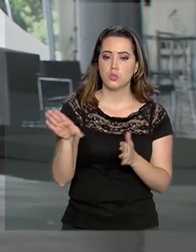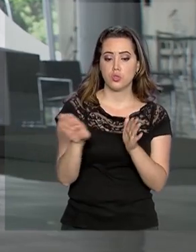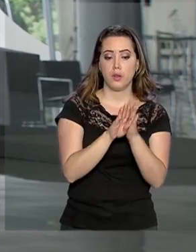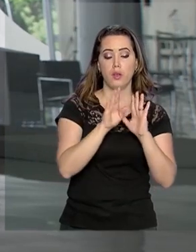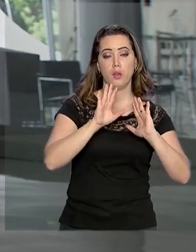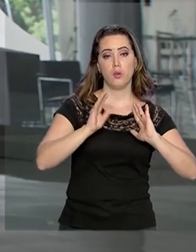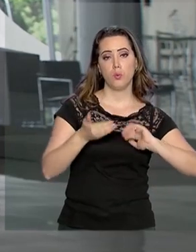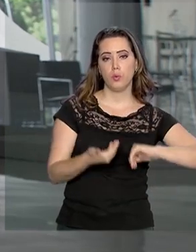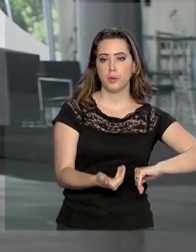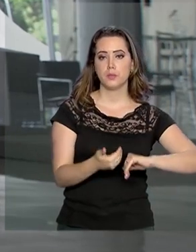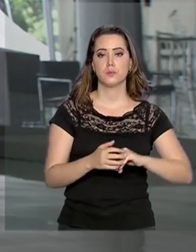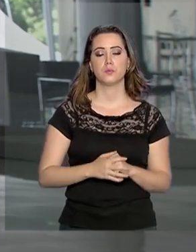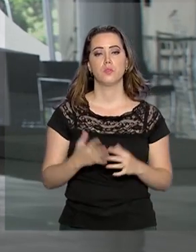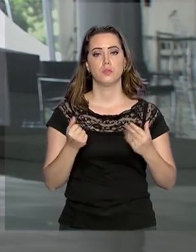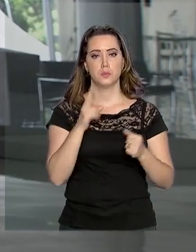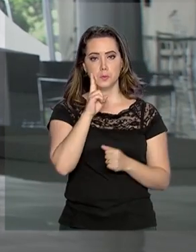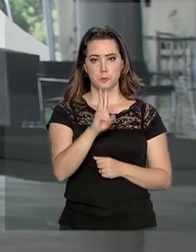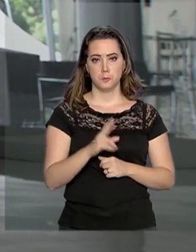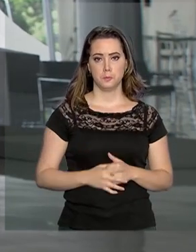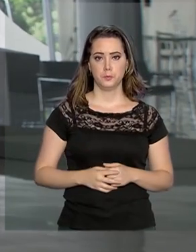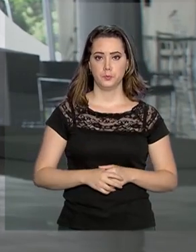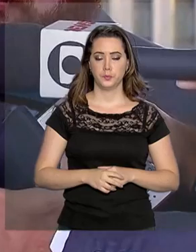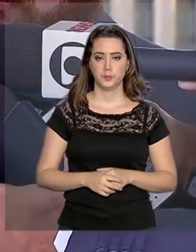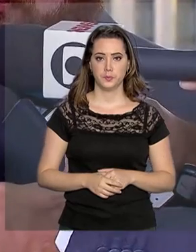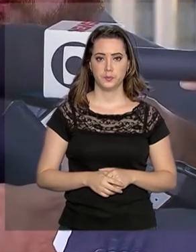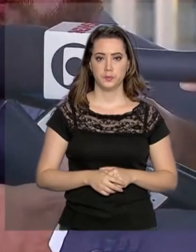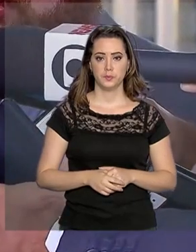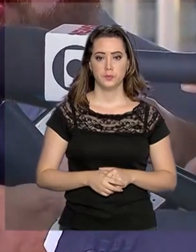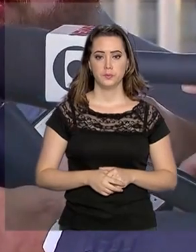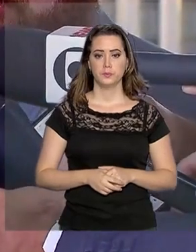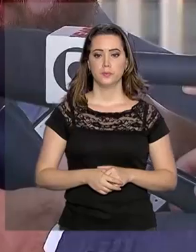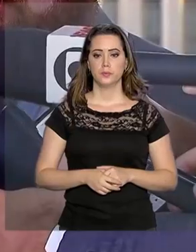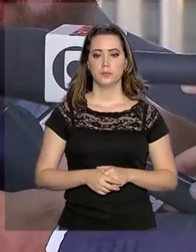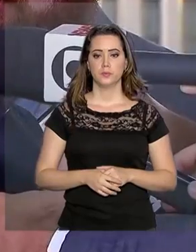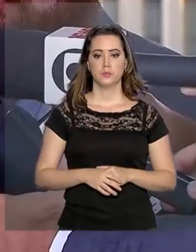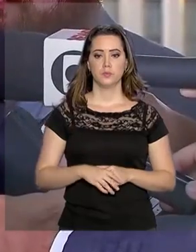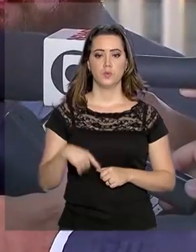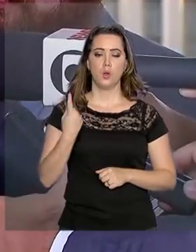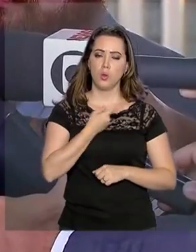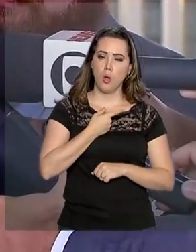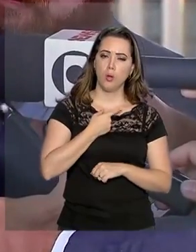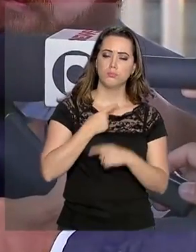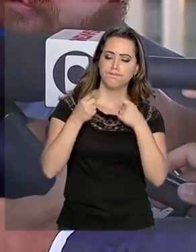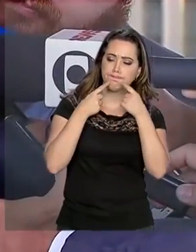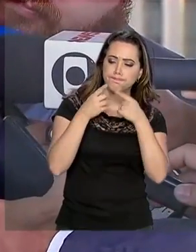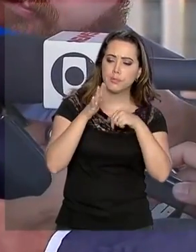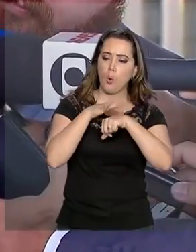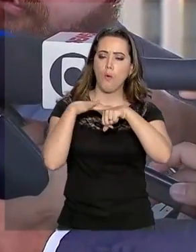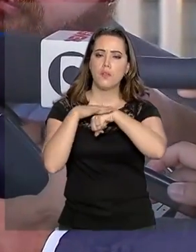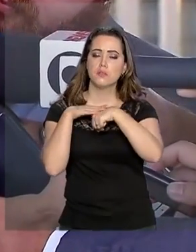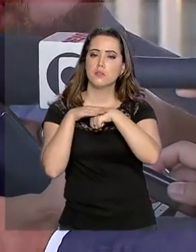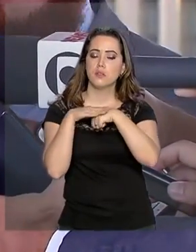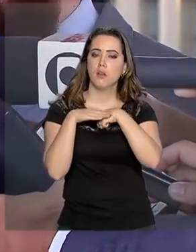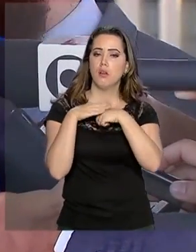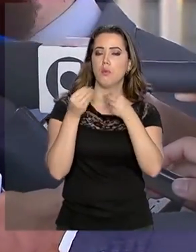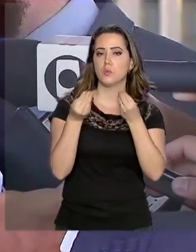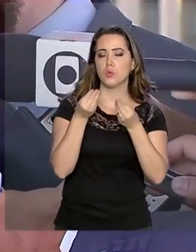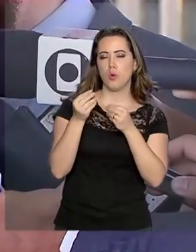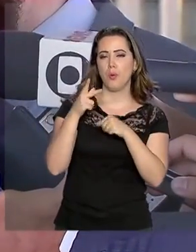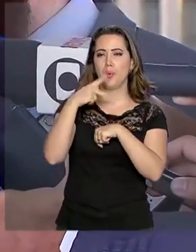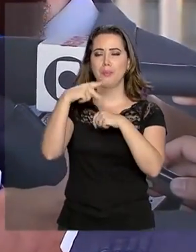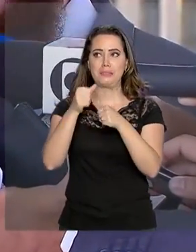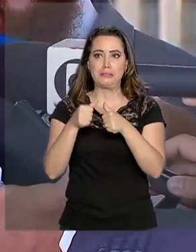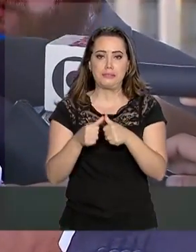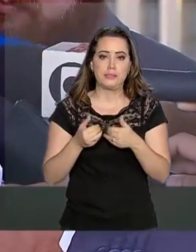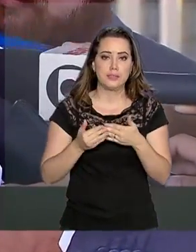ao congresso nacional vamos ouvi-lo conversamos um pouco em relação às situações que o país está